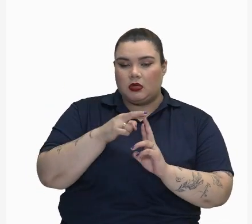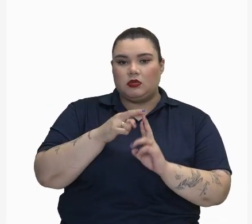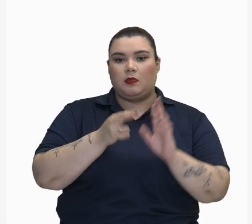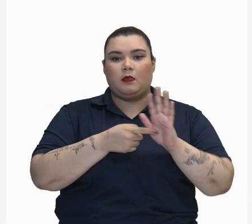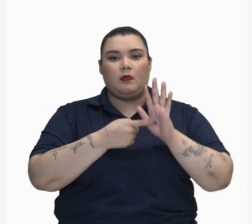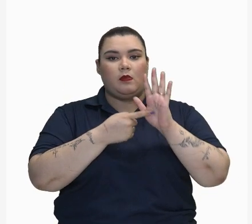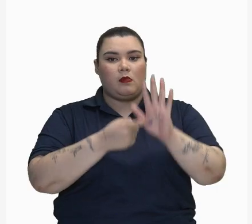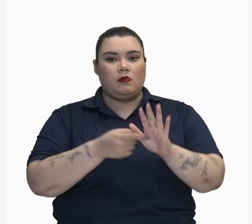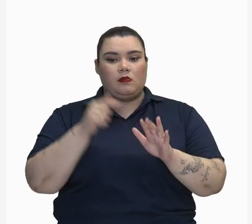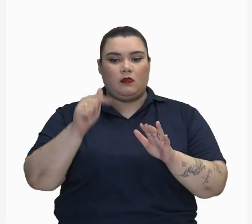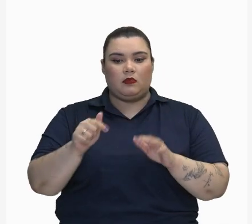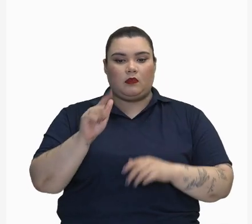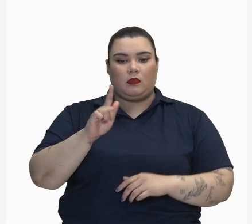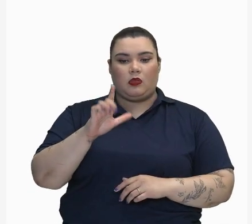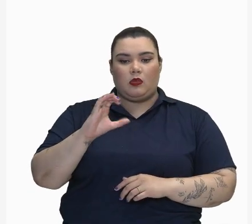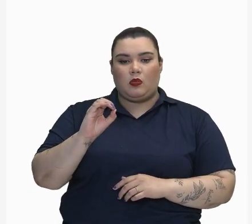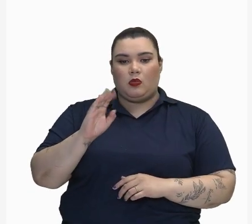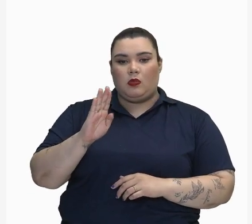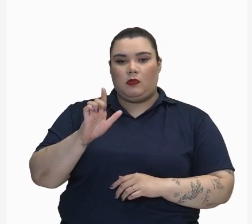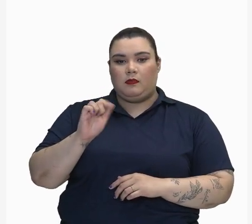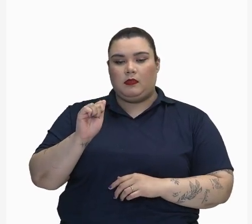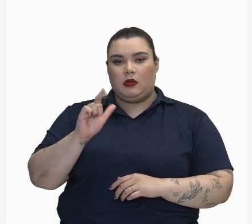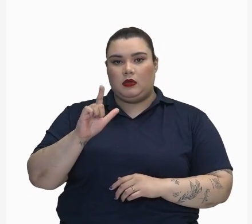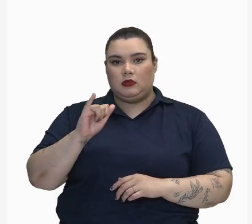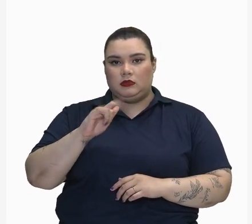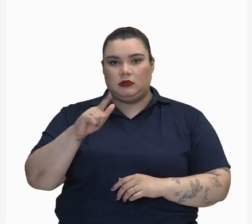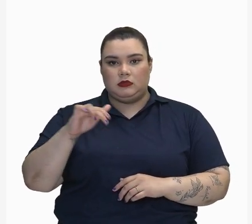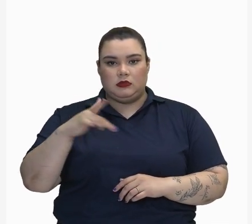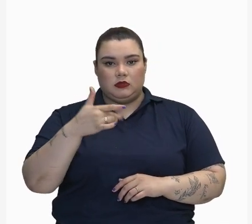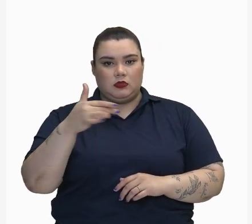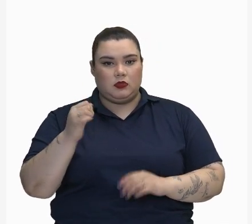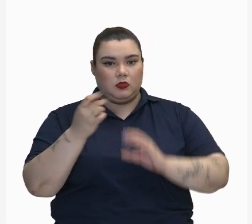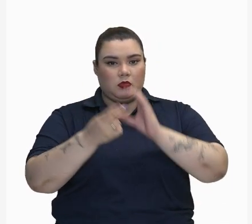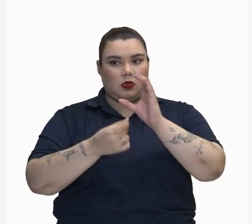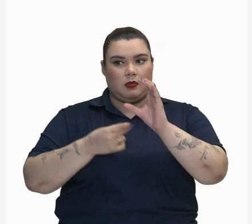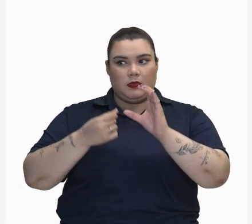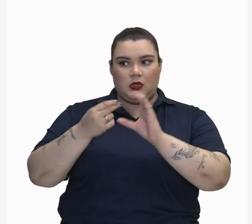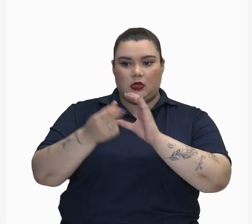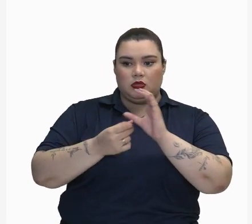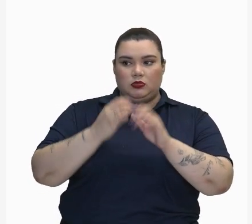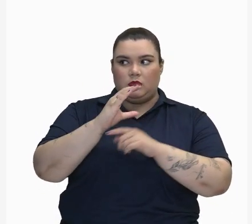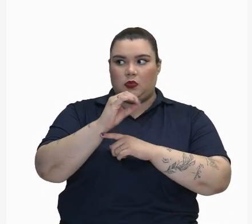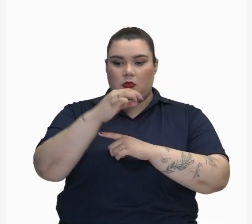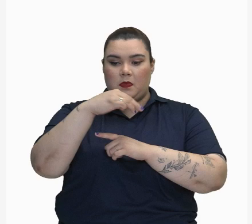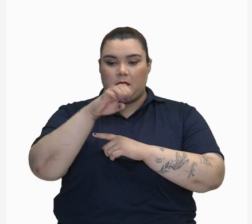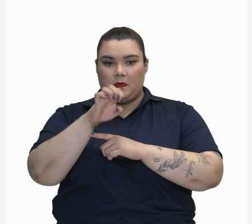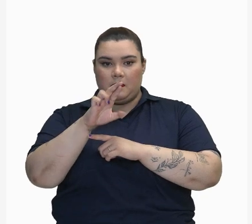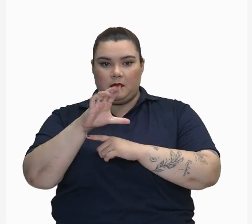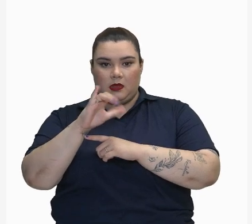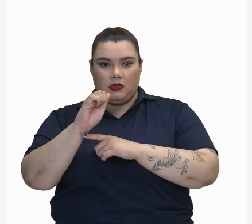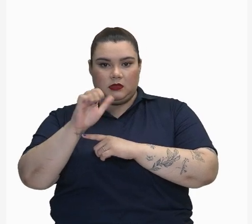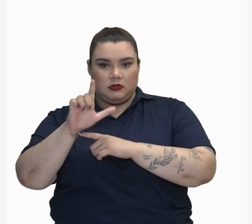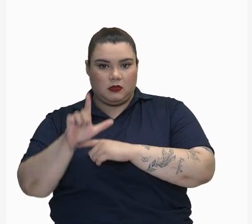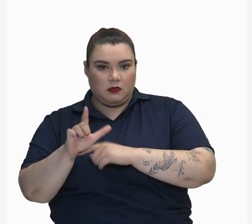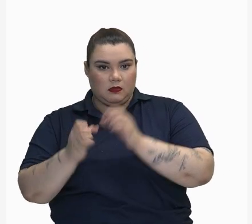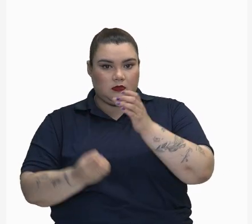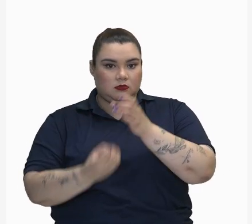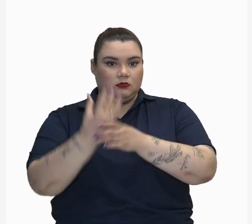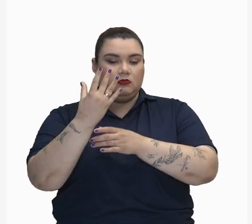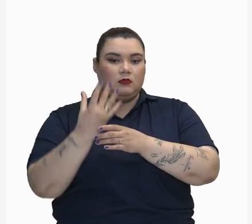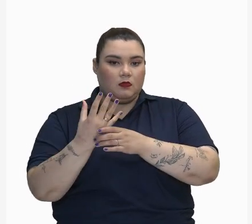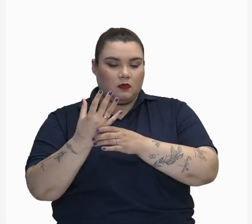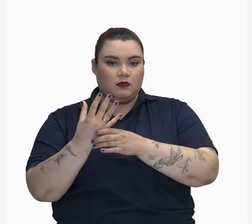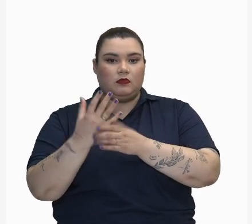trazendo a globalização lá do capitalismo comercial, tá? Lá quando surgiu o capitalismo